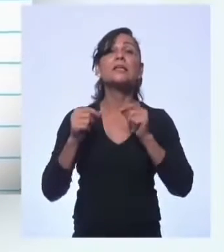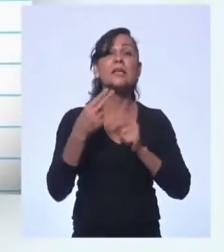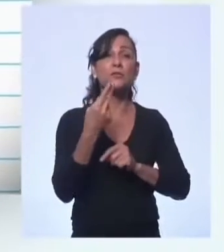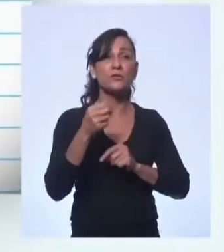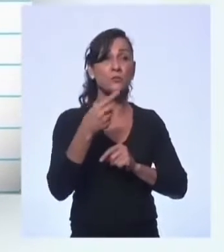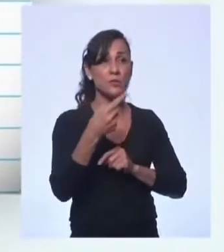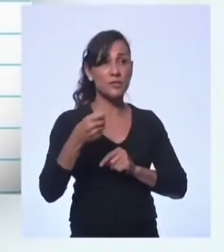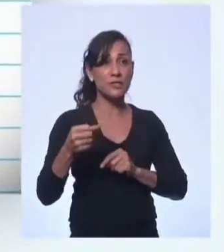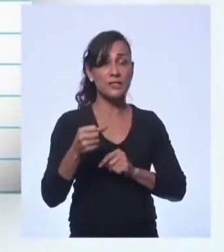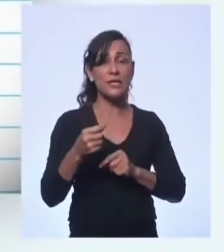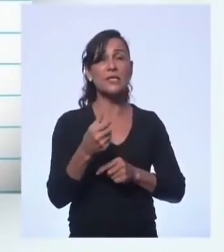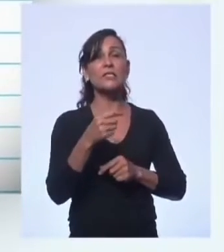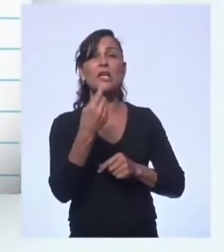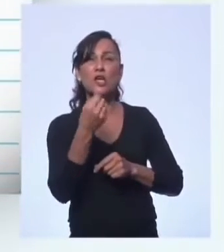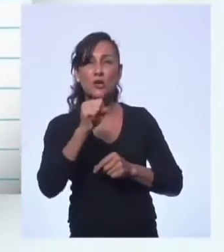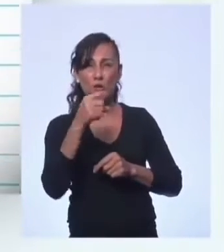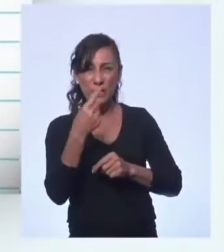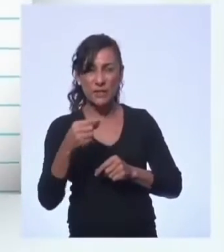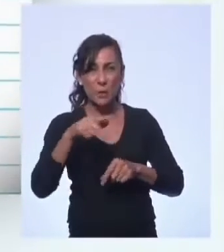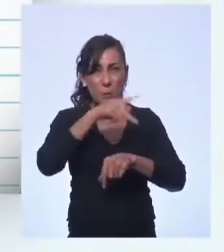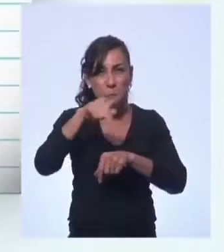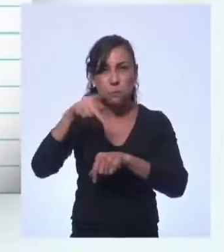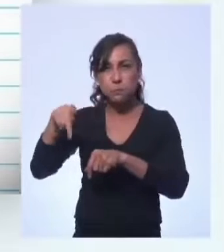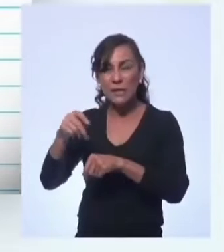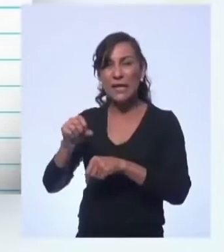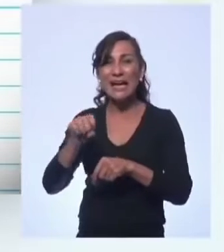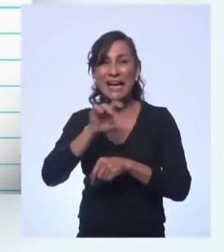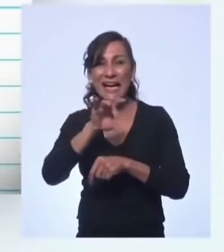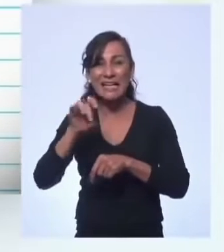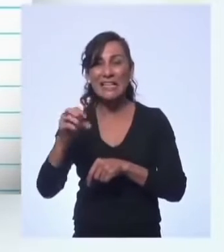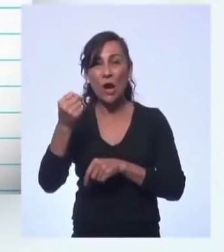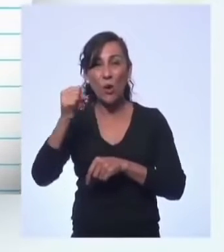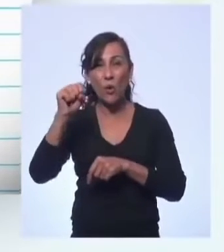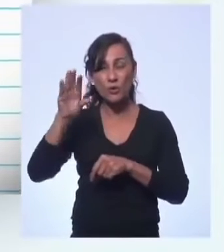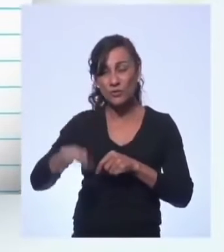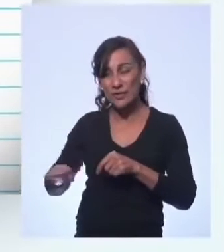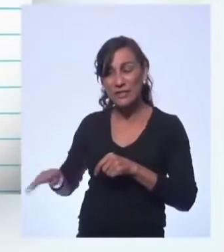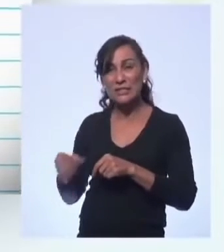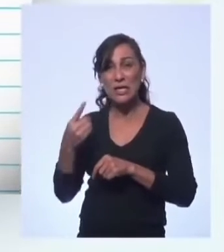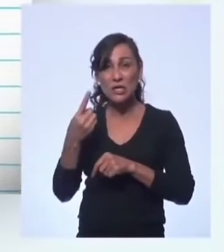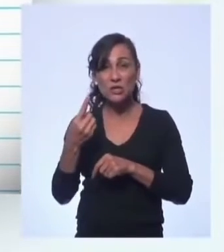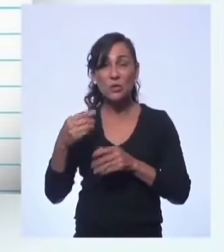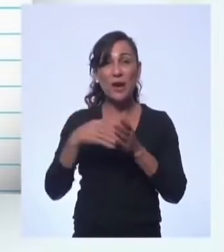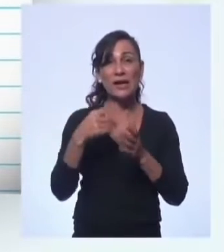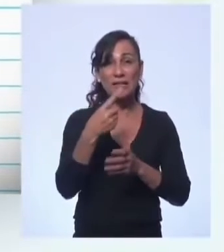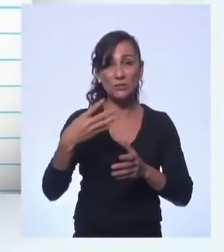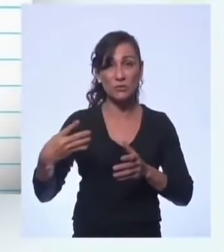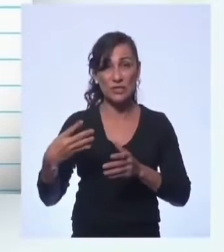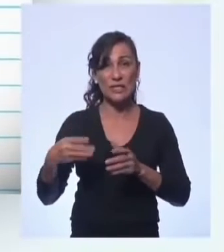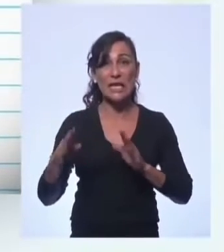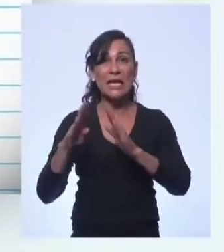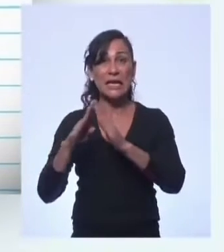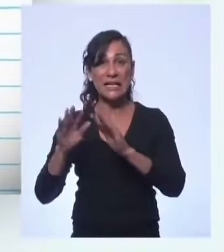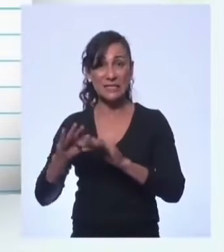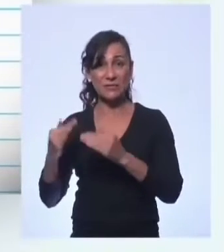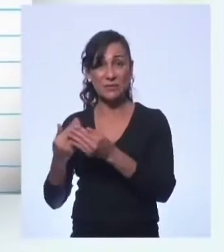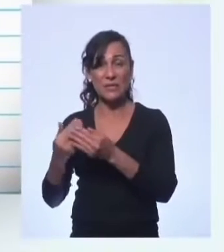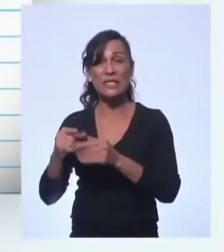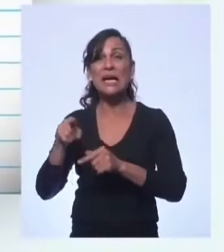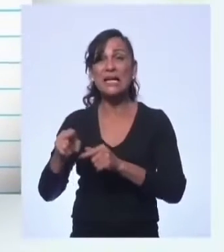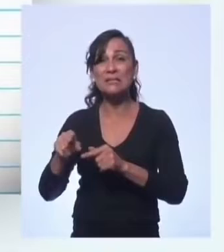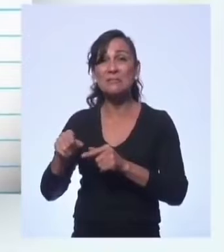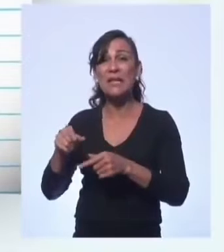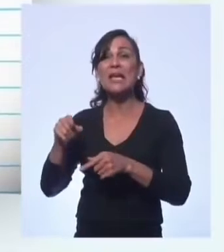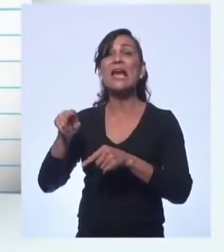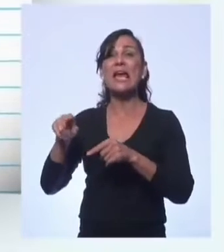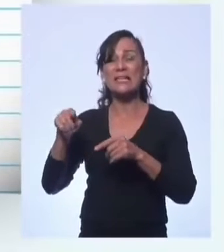em 81 países, quase 8 em cada 10 crianças de 1 a 14 anos foram submetidas em seus lares a alguma forma de